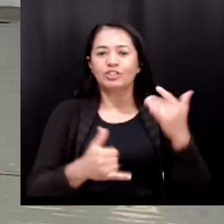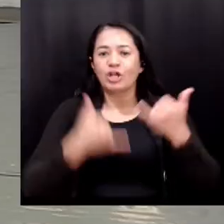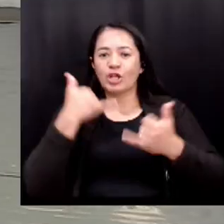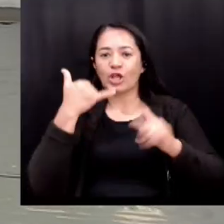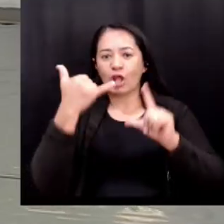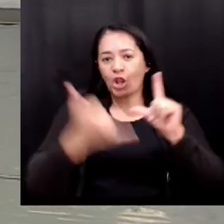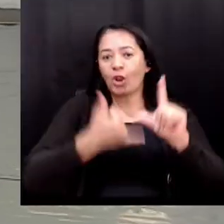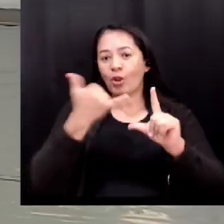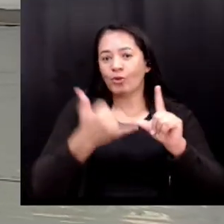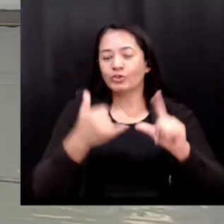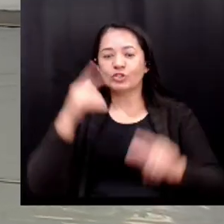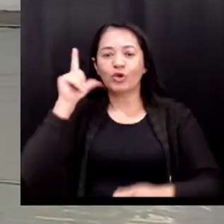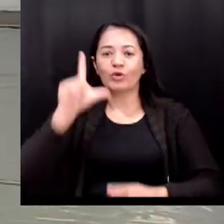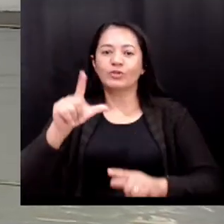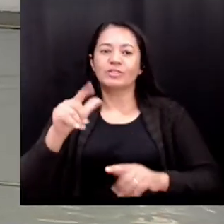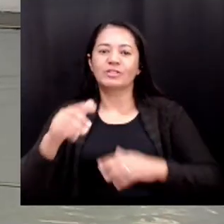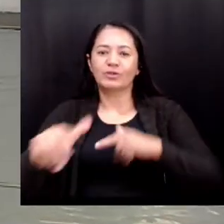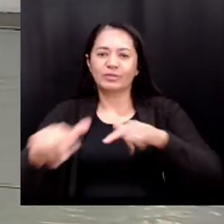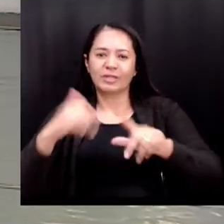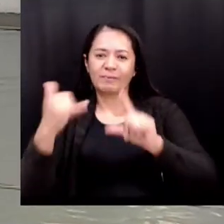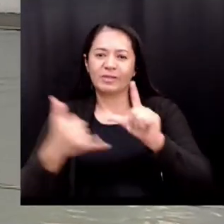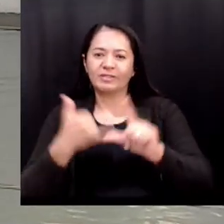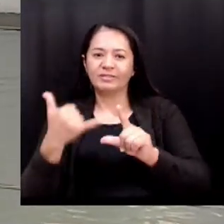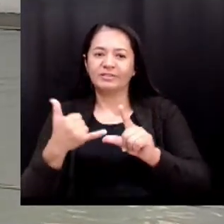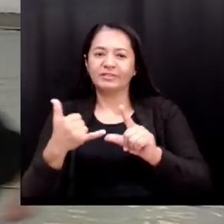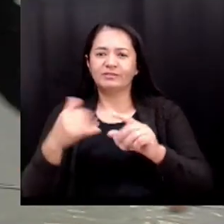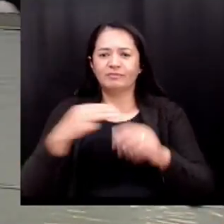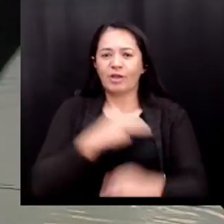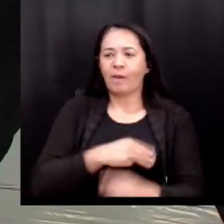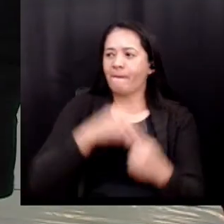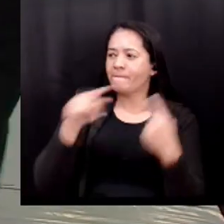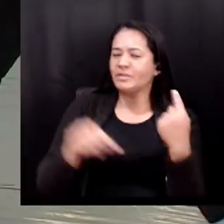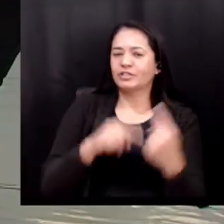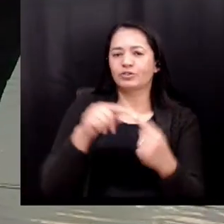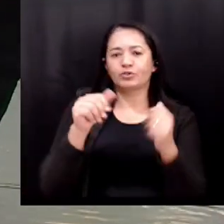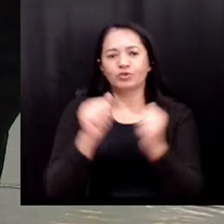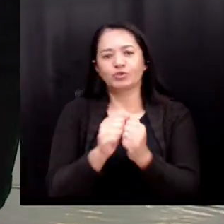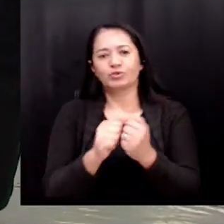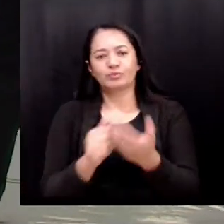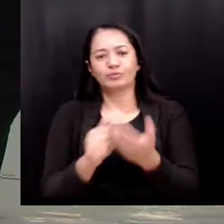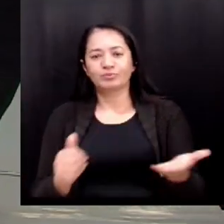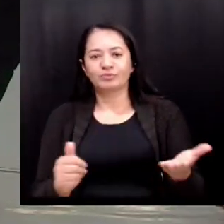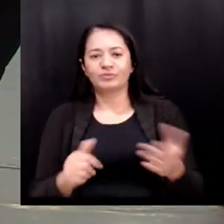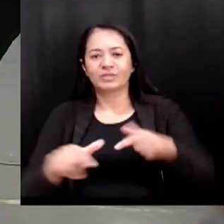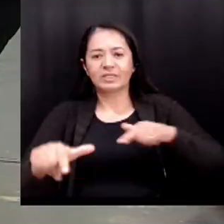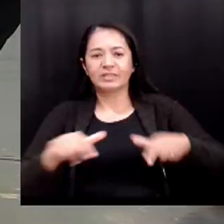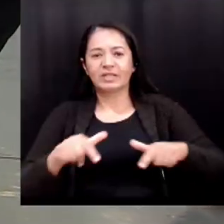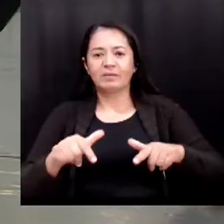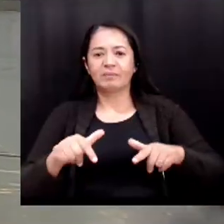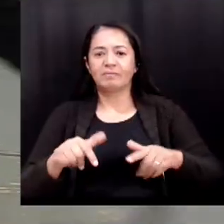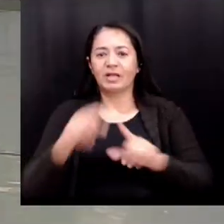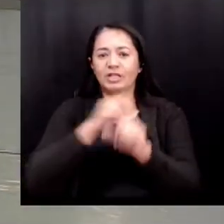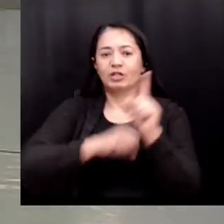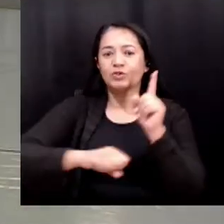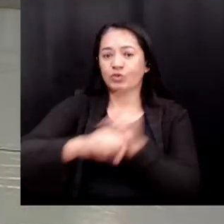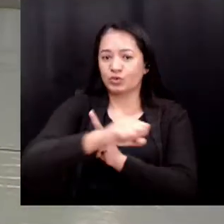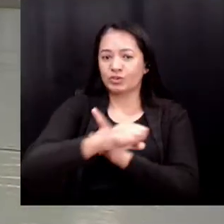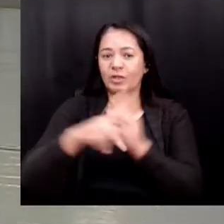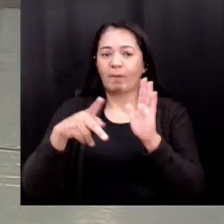lúdica, faço bastante missão com eles. Então uma coisa que trabalha muito a questão social das crianças, né? O desenvolvimento